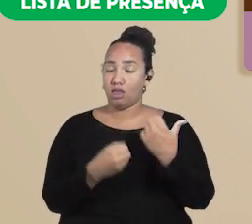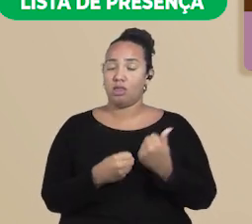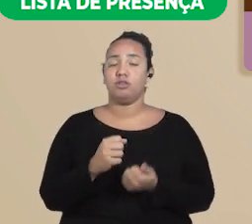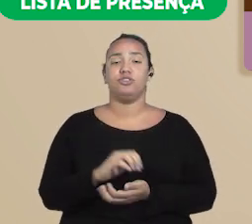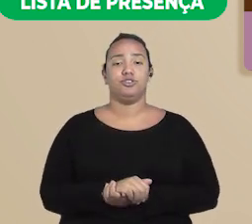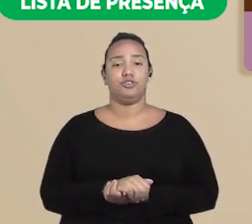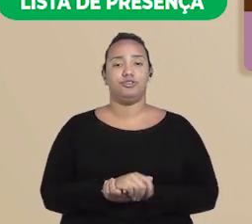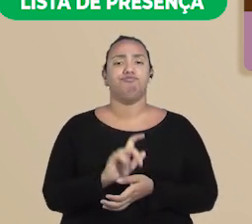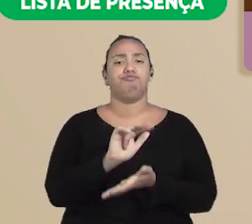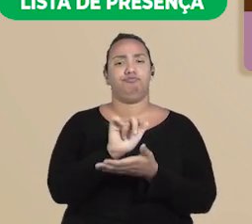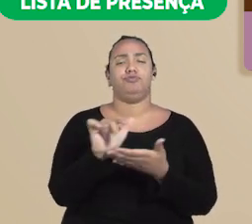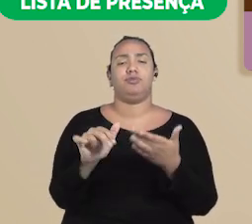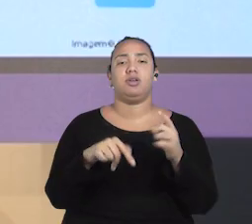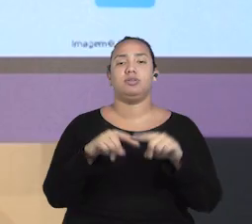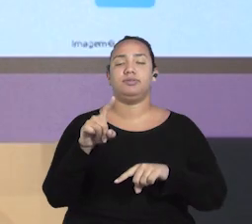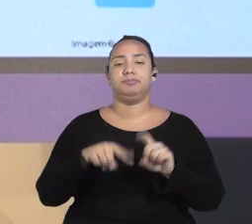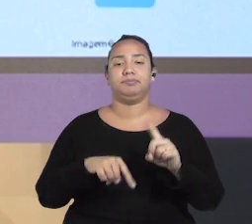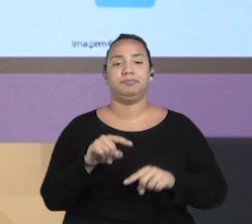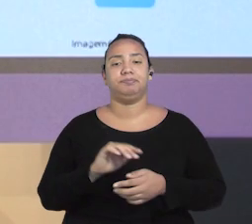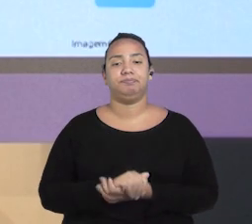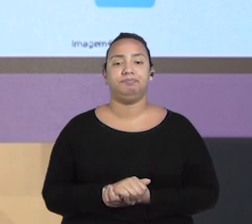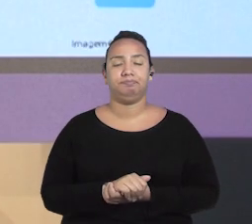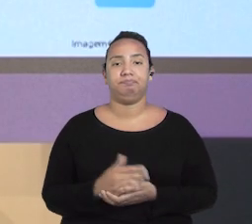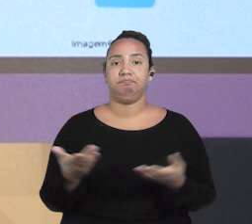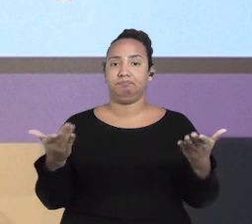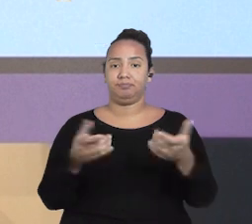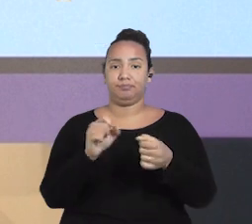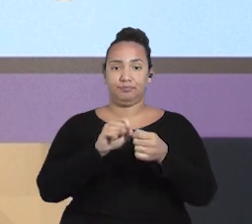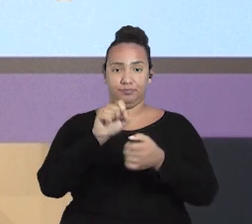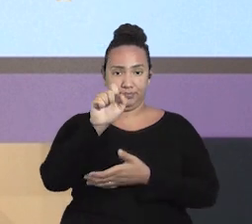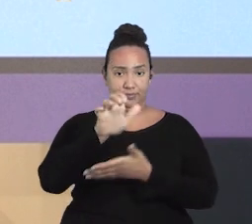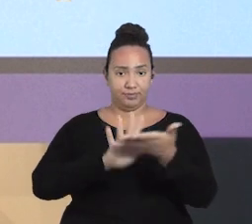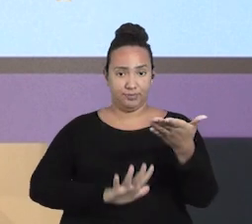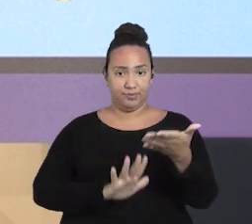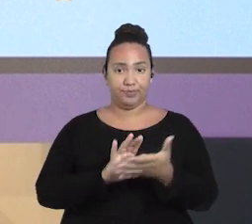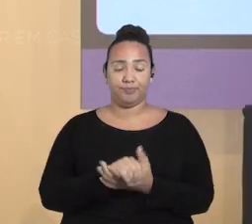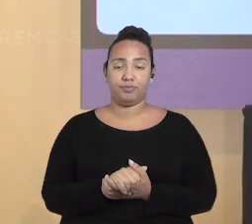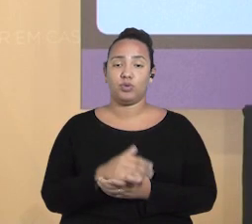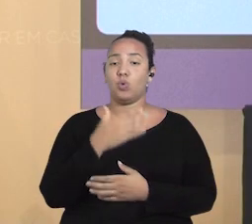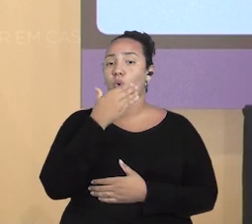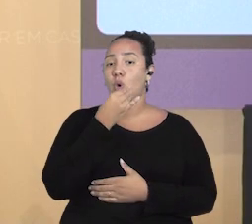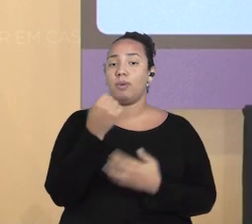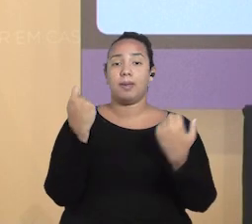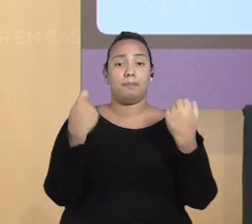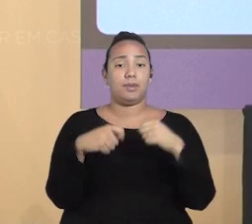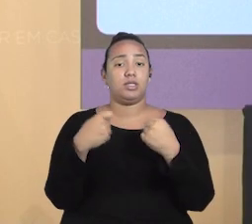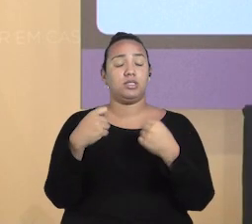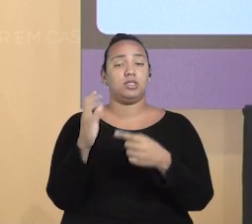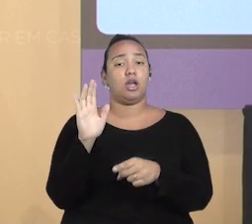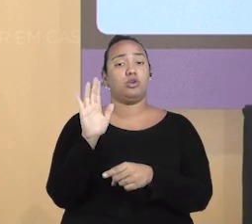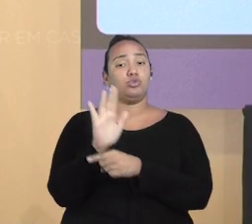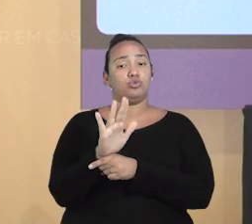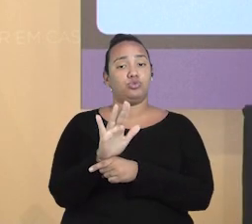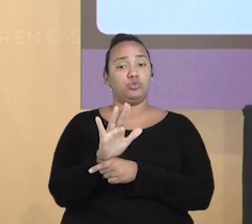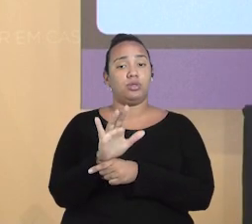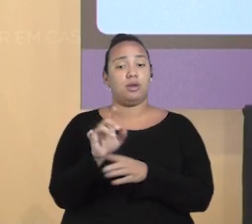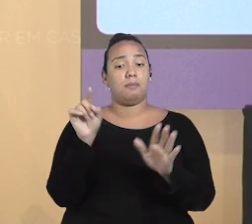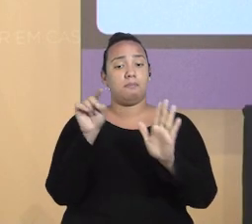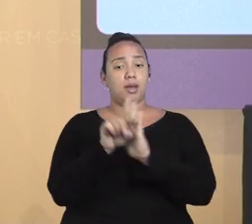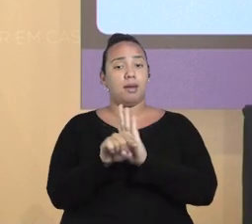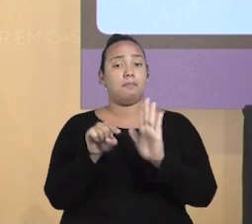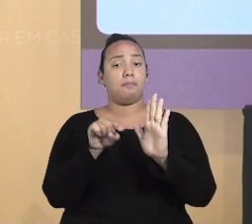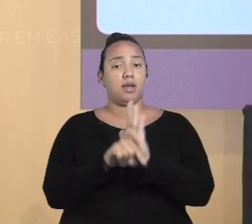leite e assim por diante. Muito bem, vamos para uma atividade? João está precisando de ajuda